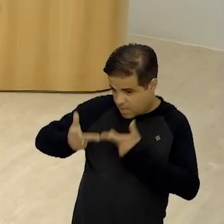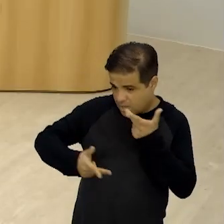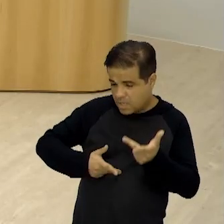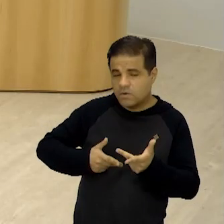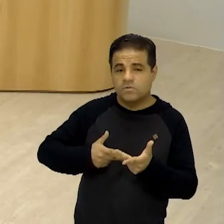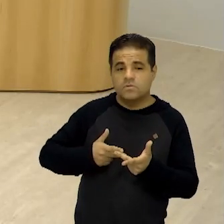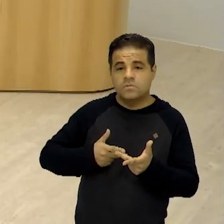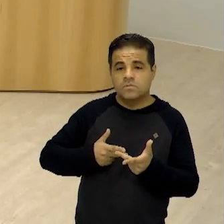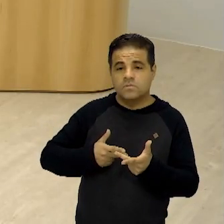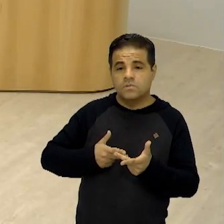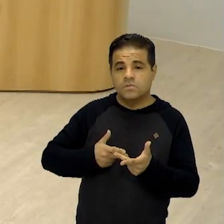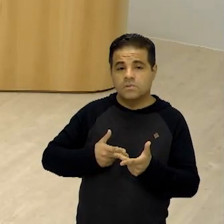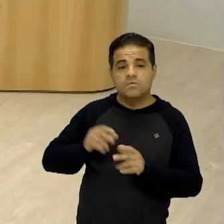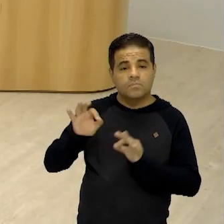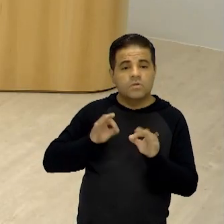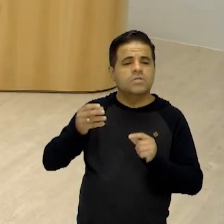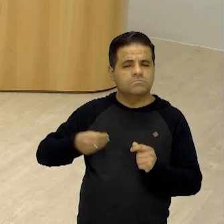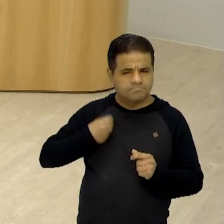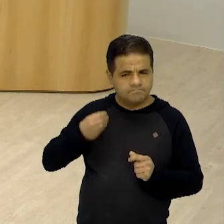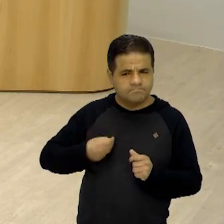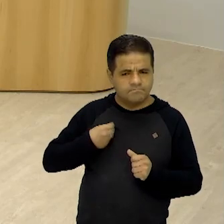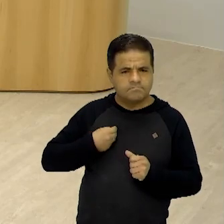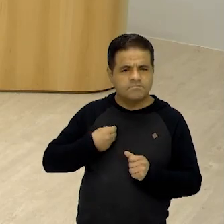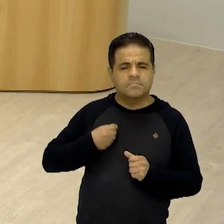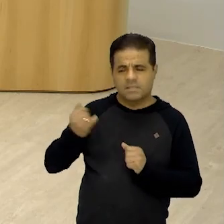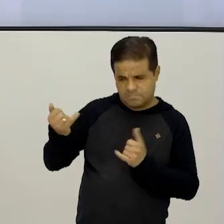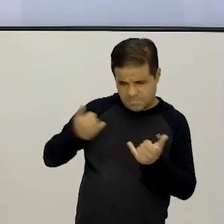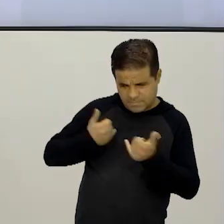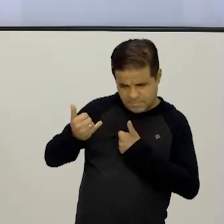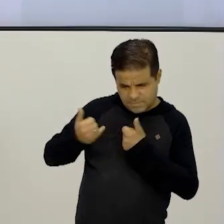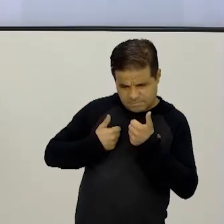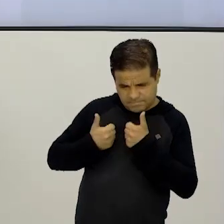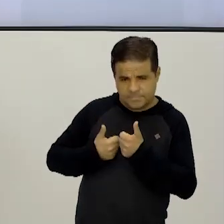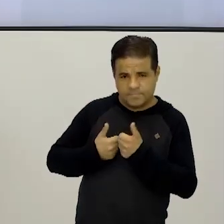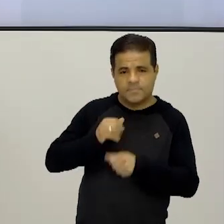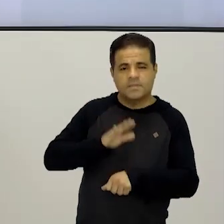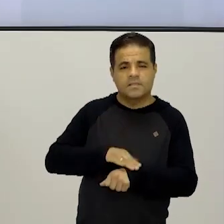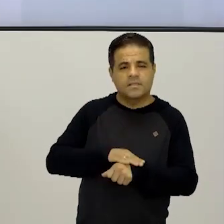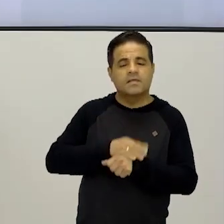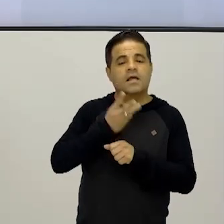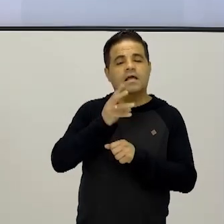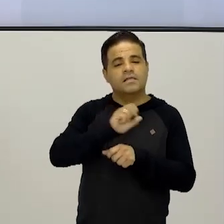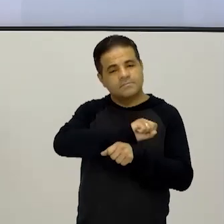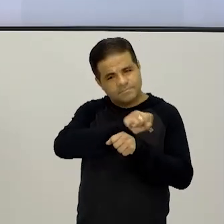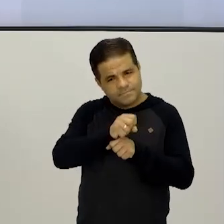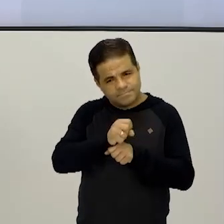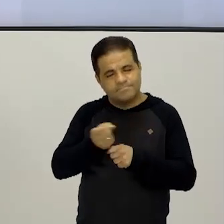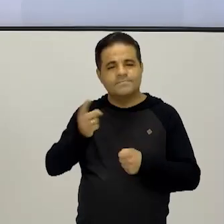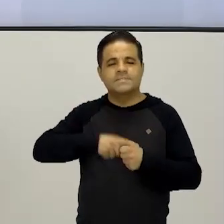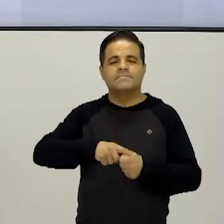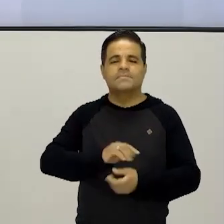o Projeto de vida? projeto de vida, você também dá um toque. Ok. Ok? Very nice. 30 seconds, we'll be back.